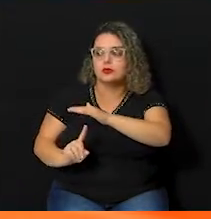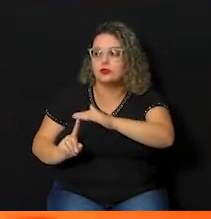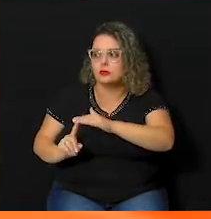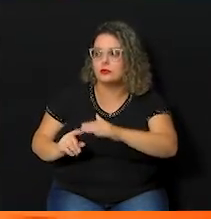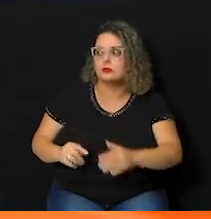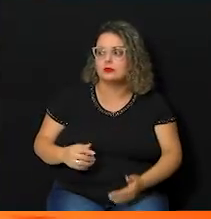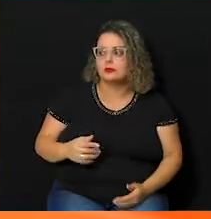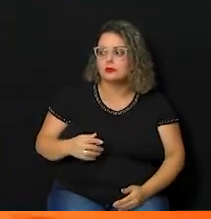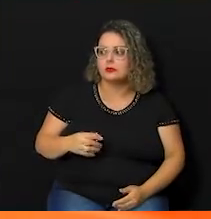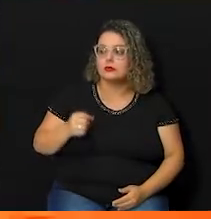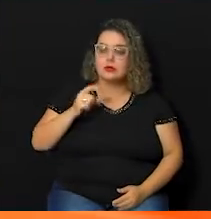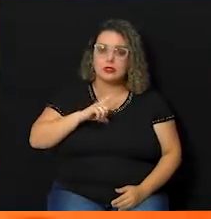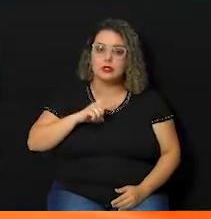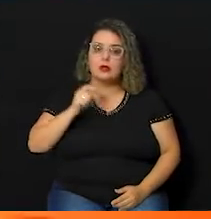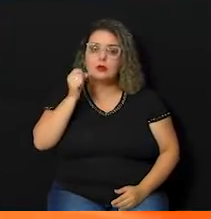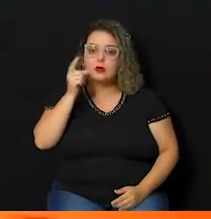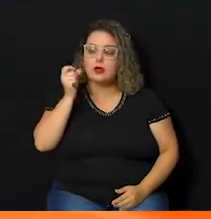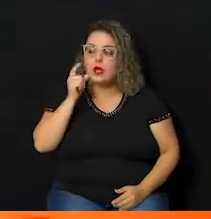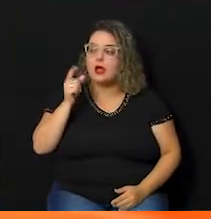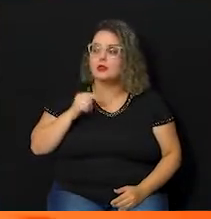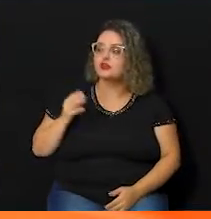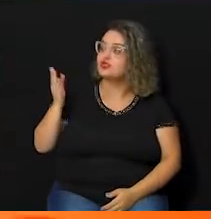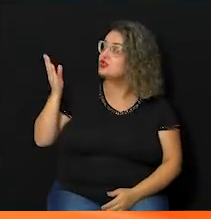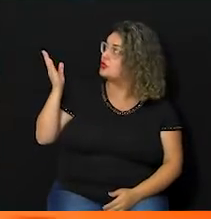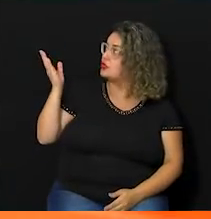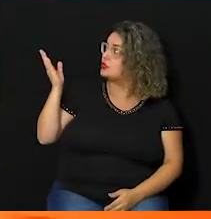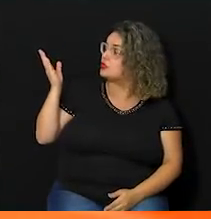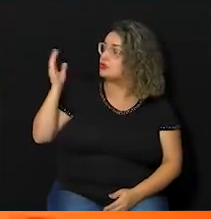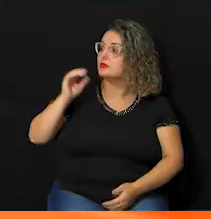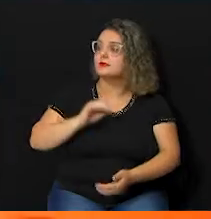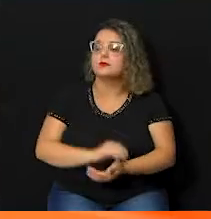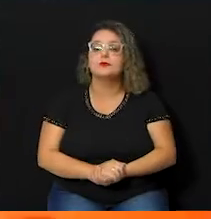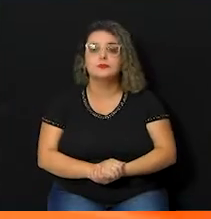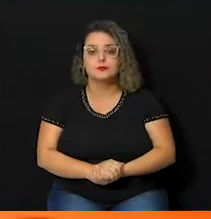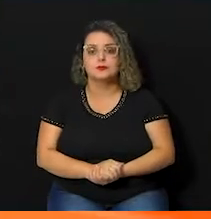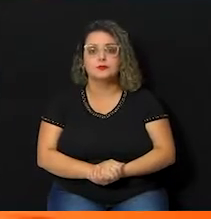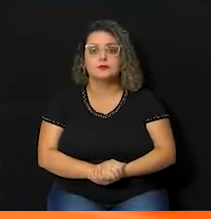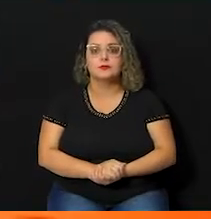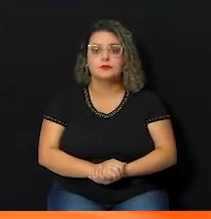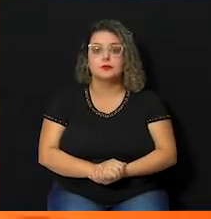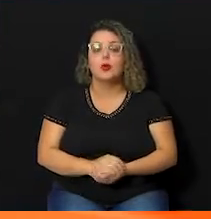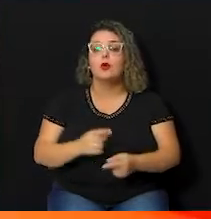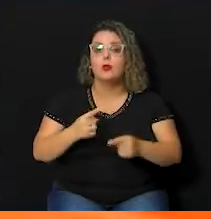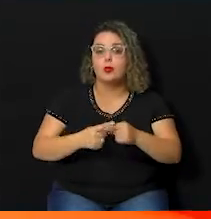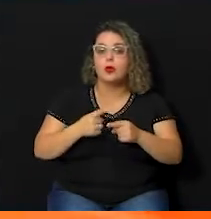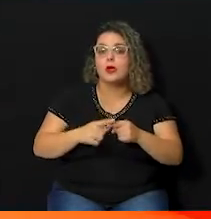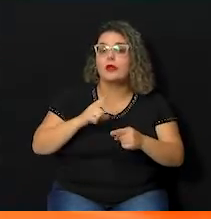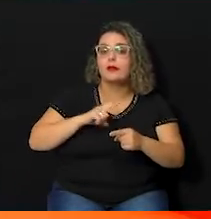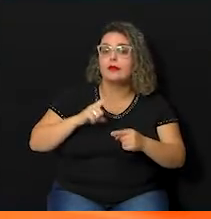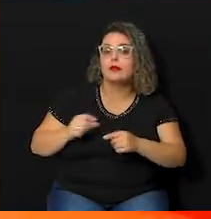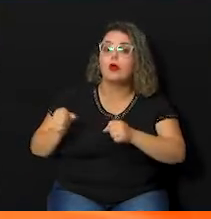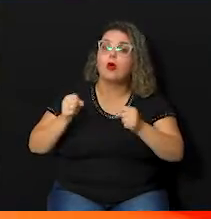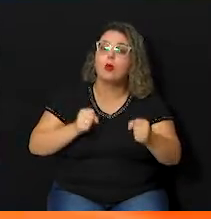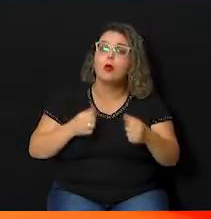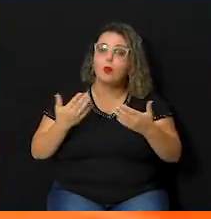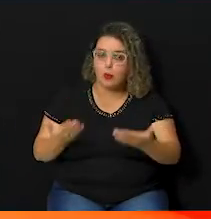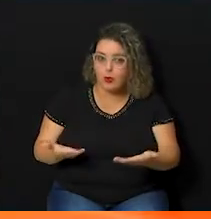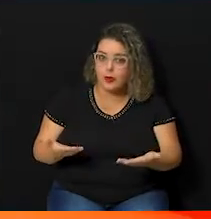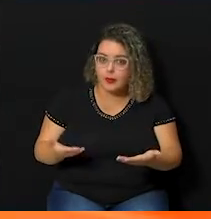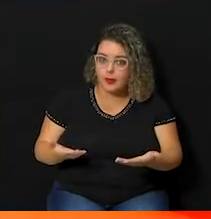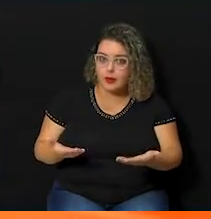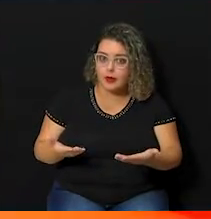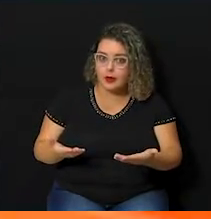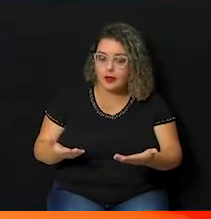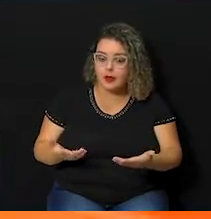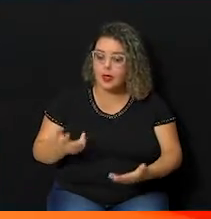ver aqui. Tem um gatinho aqui, ó. Então ela tem que andar sempre com esse gatinho aqui, porque é ele que tem os poderes dela. Então é para parecer